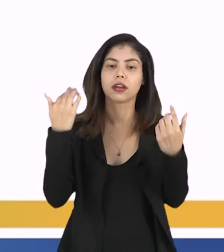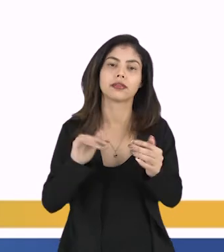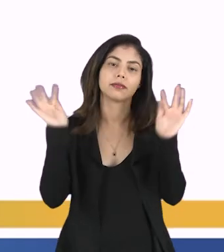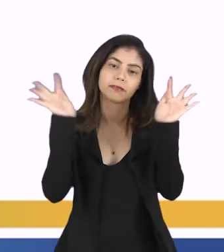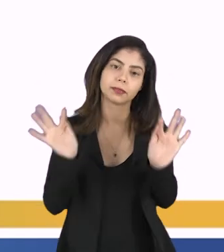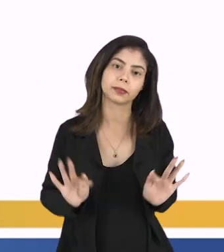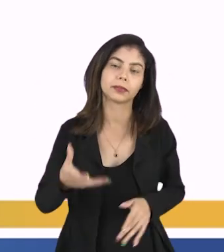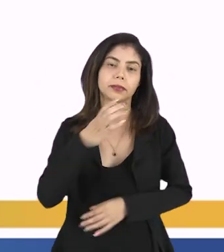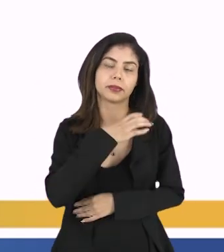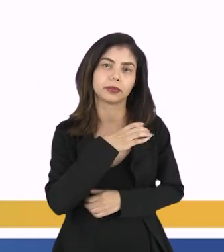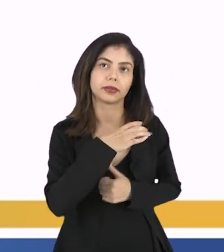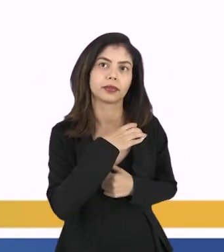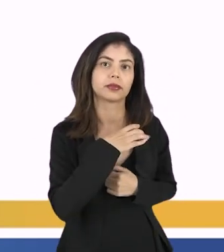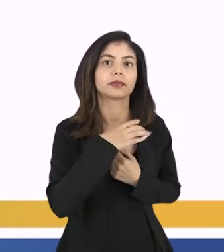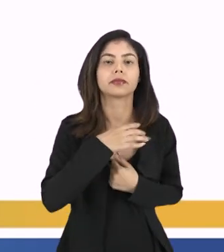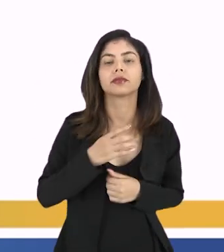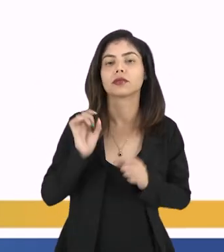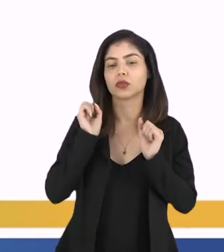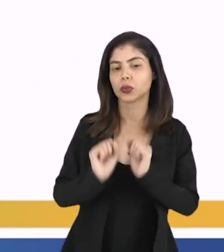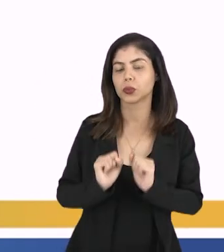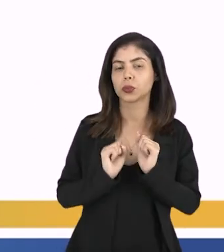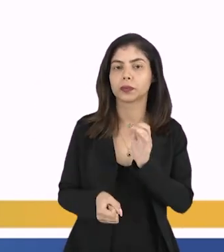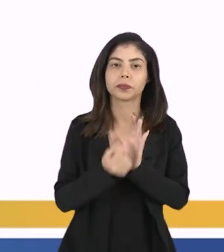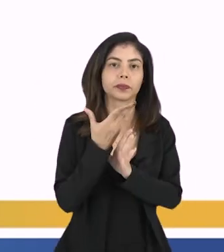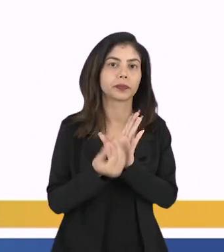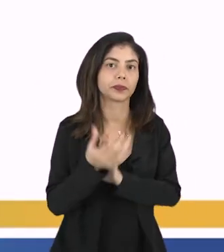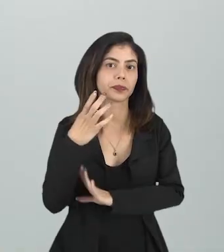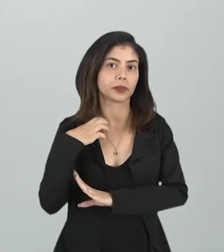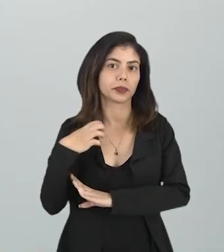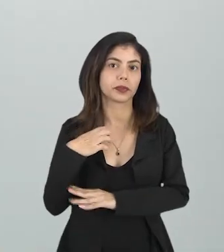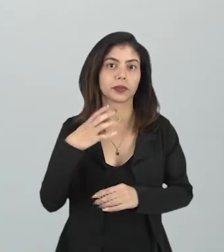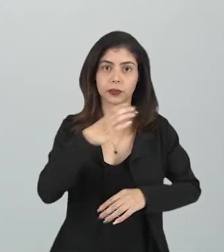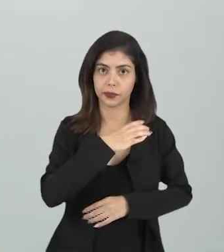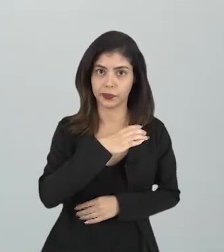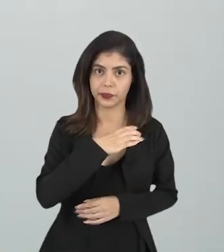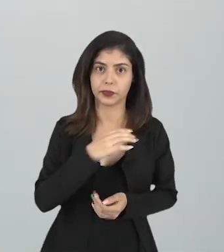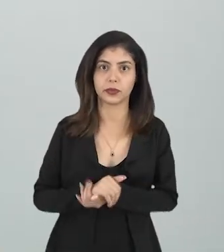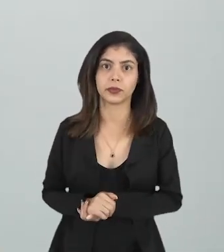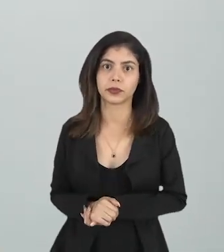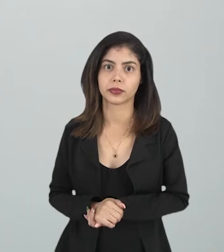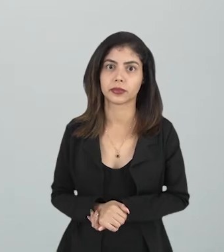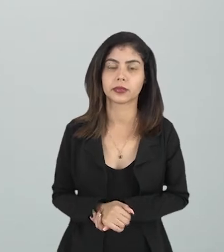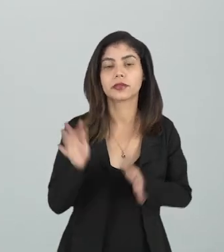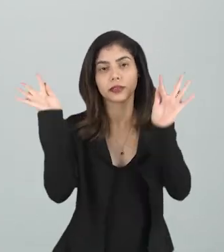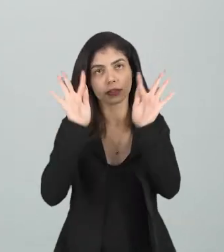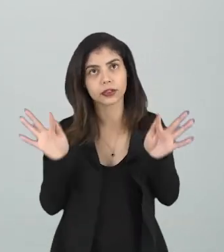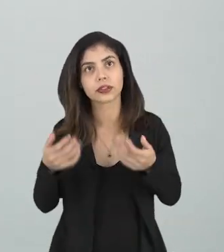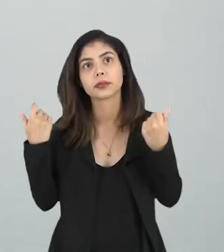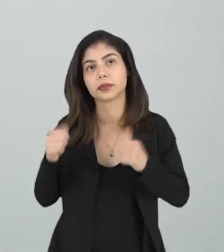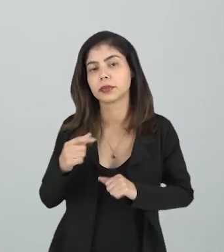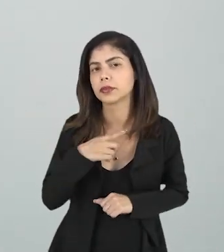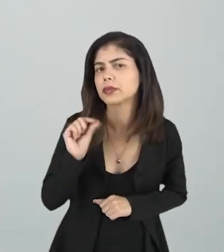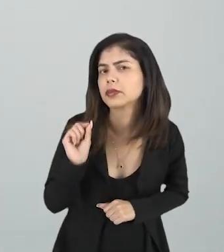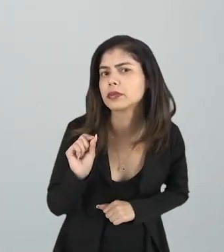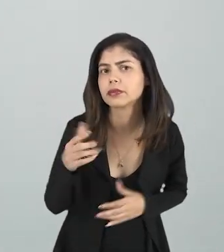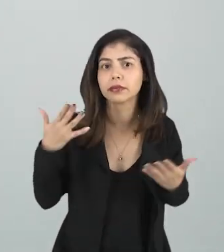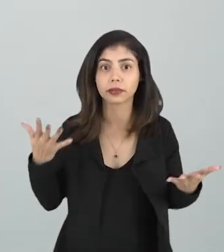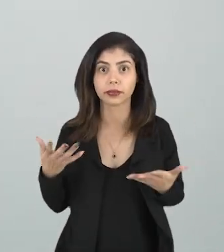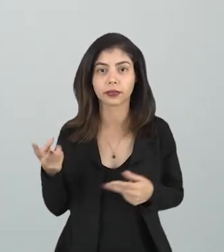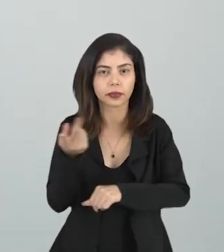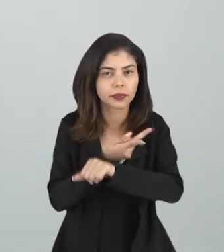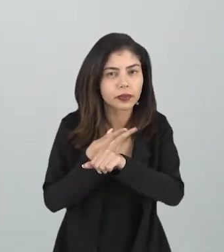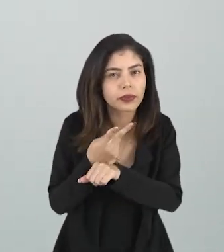na cidade, ou seja, o homem só pode produzir ética na cidade. Então, para ele ser feliz, ele tem que estar lá, tem que procurar